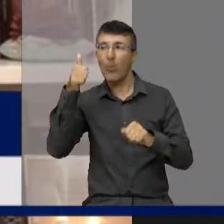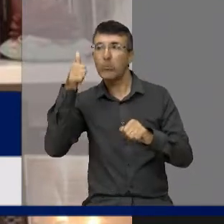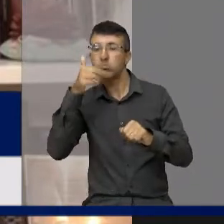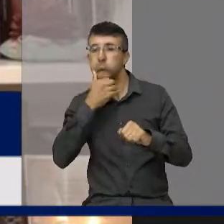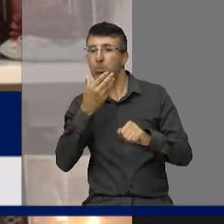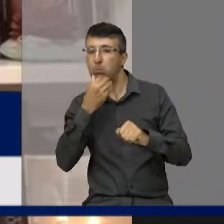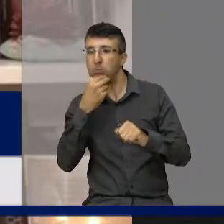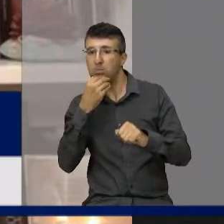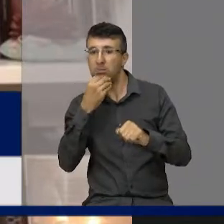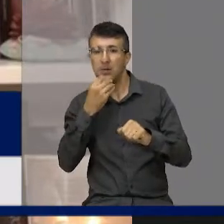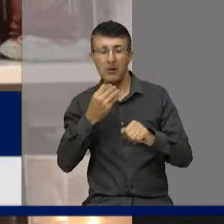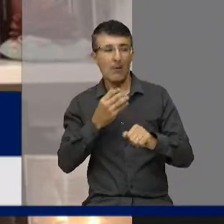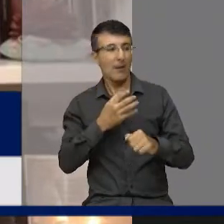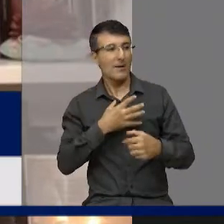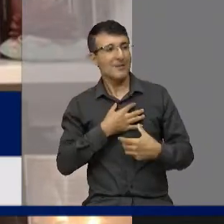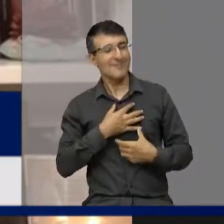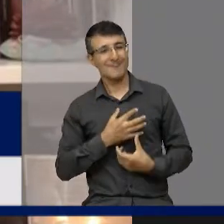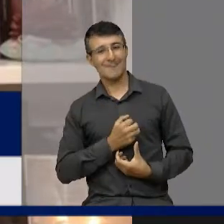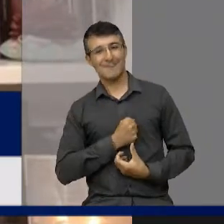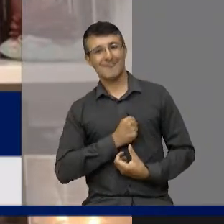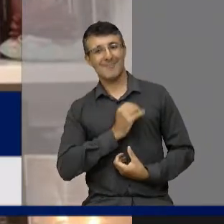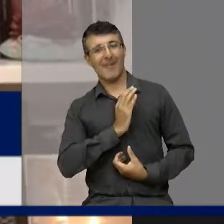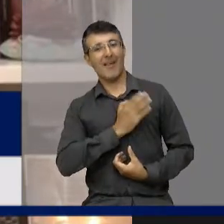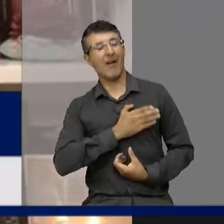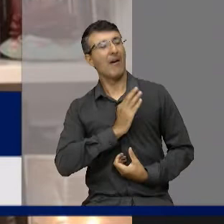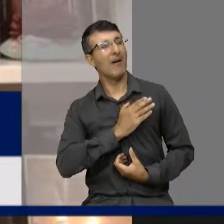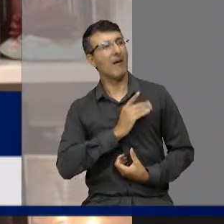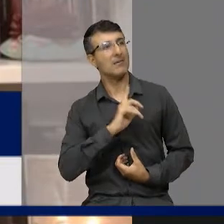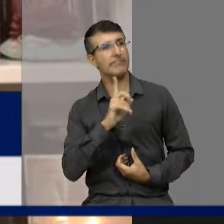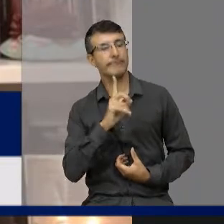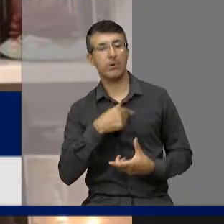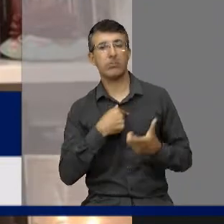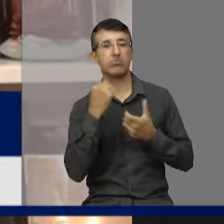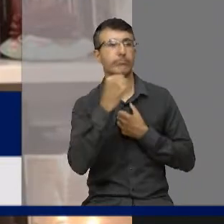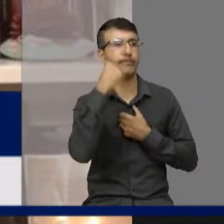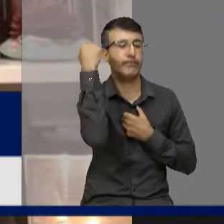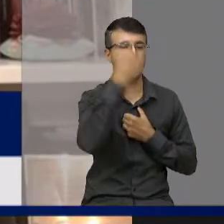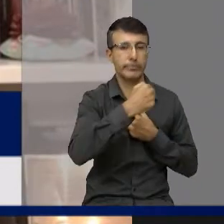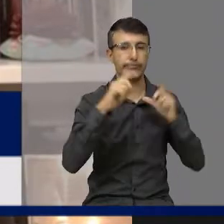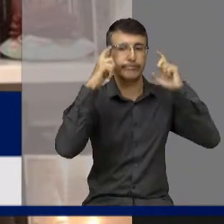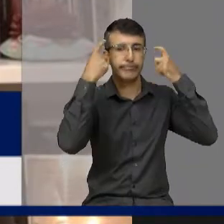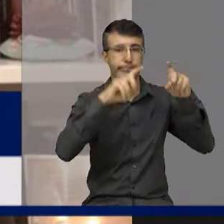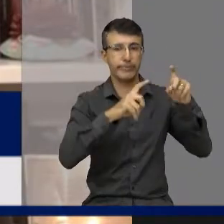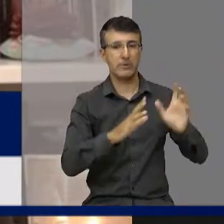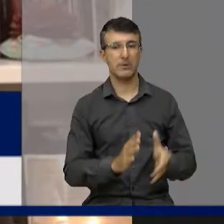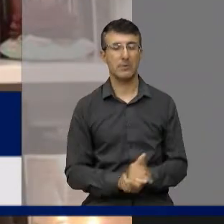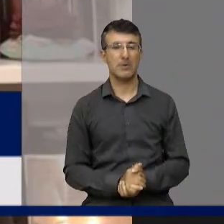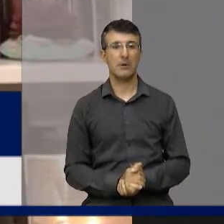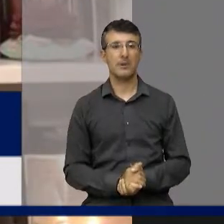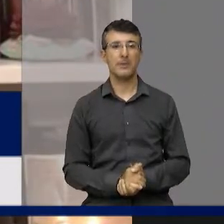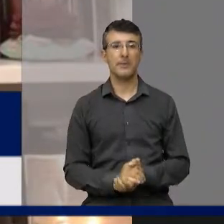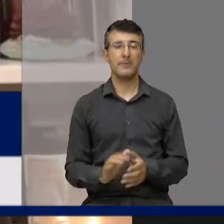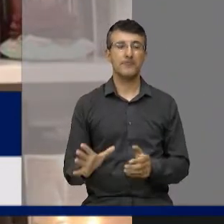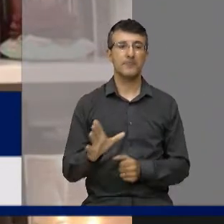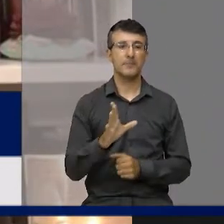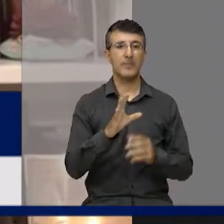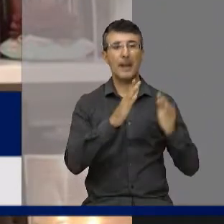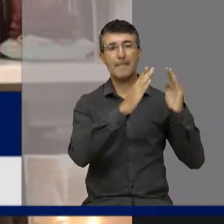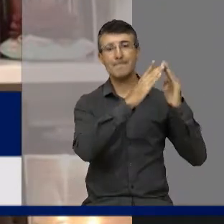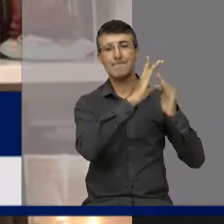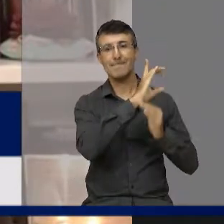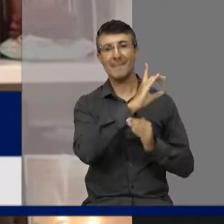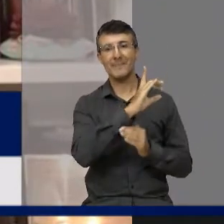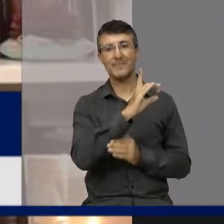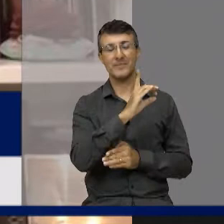próprias e de seus próprios filhos. Numa pesquisa divulgada pelo Ministério Público de São Paulo, denominada Raio-X do Feminicídio em